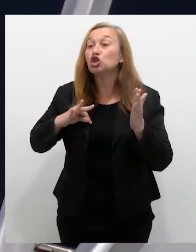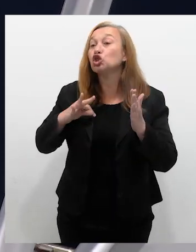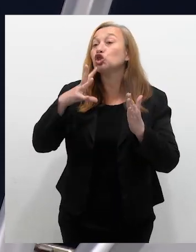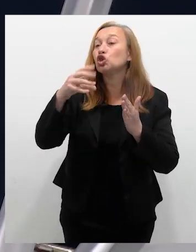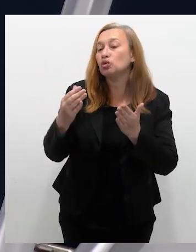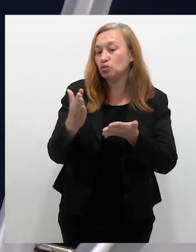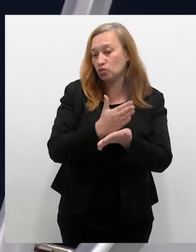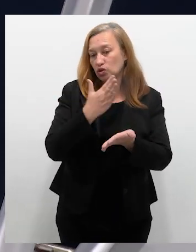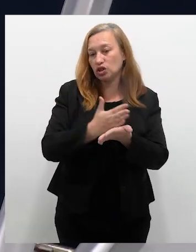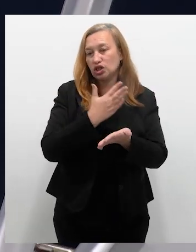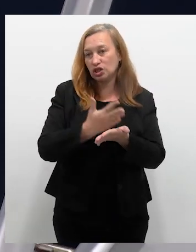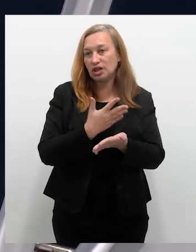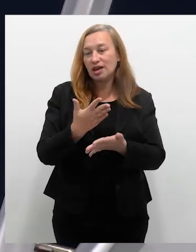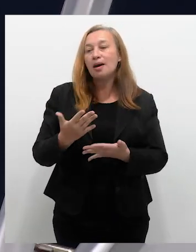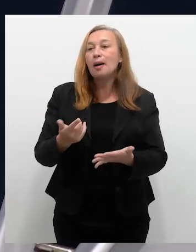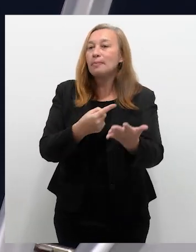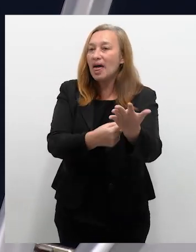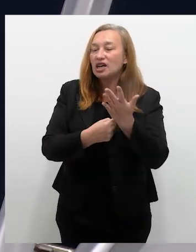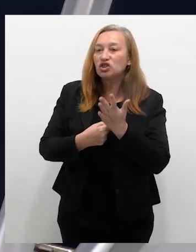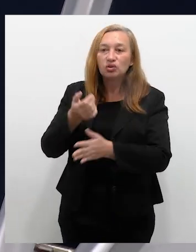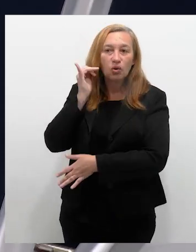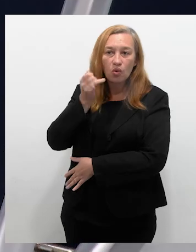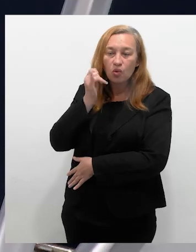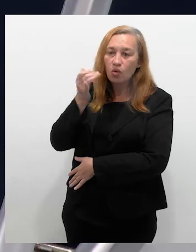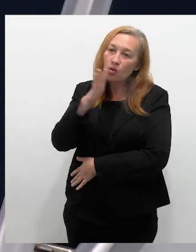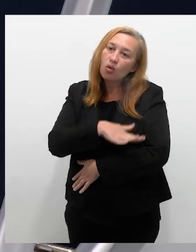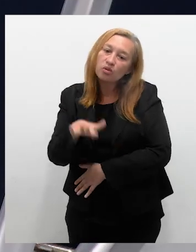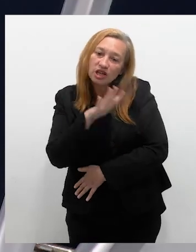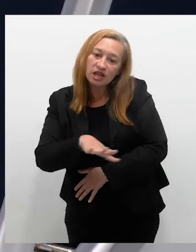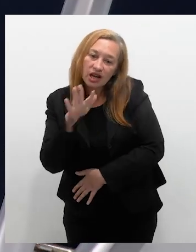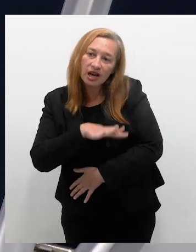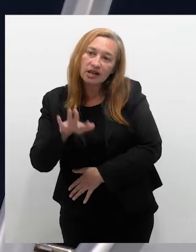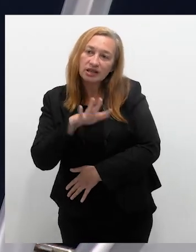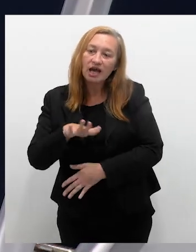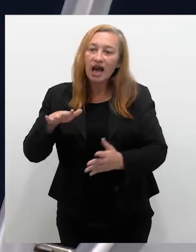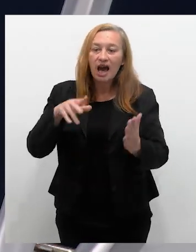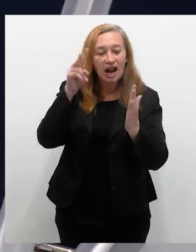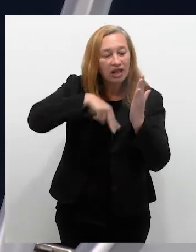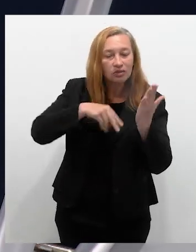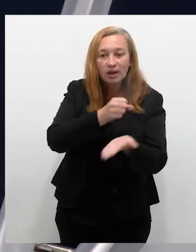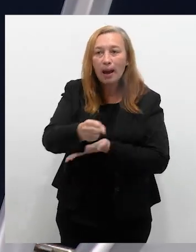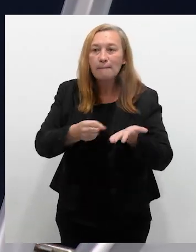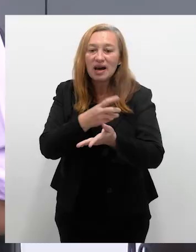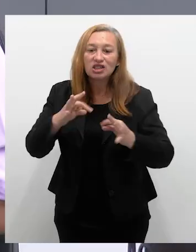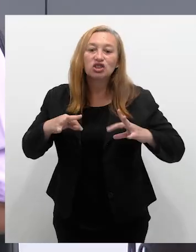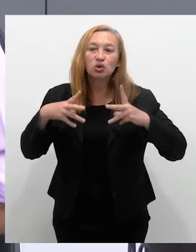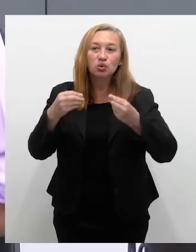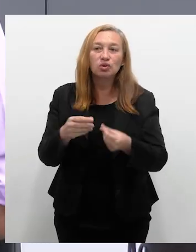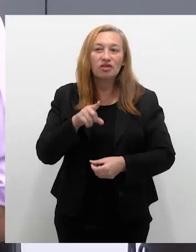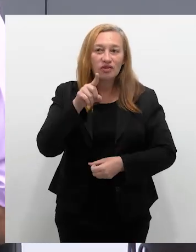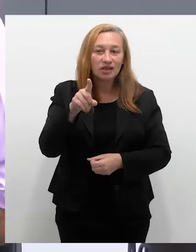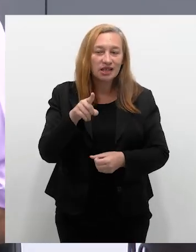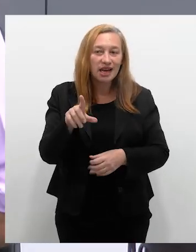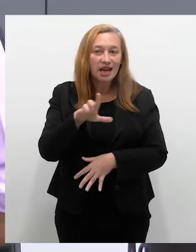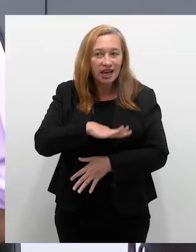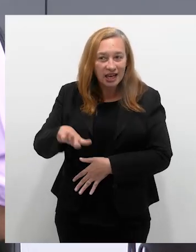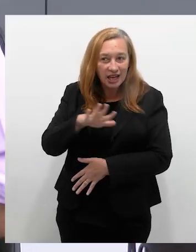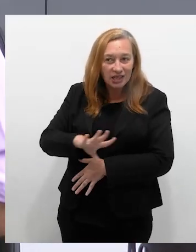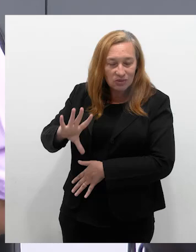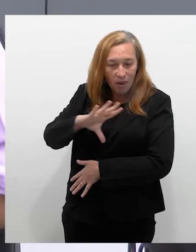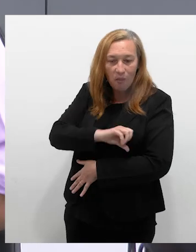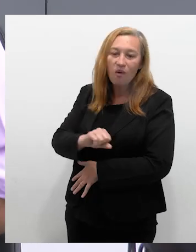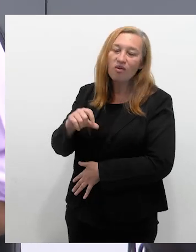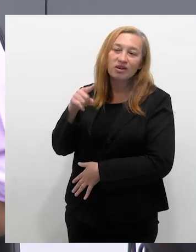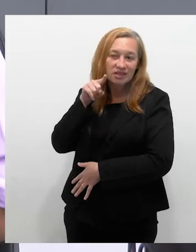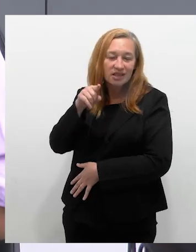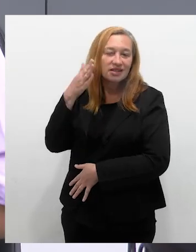criança, como contadora de história, como atriz, né? Porque a leitura é a base de tudo. E a paixão que você tem pelas crianças também, você